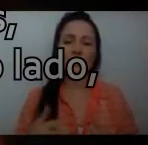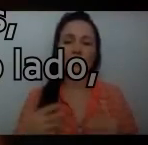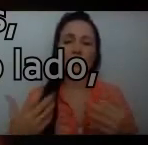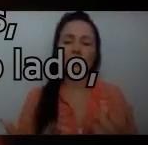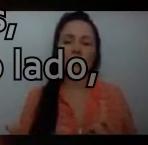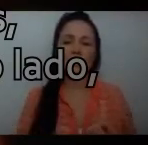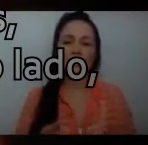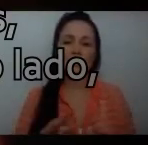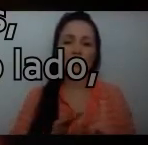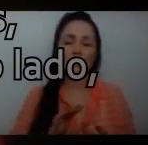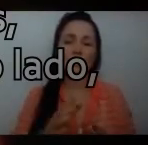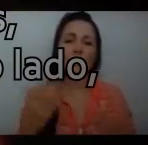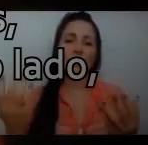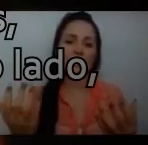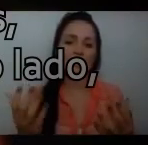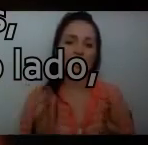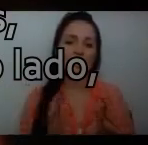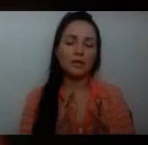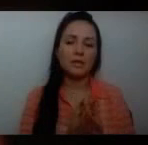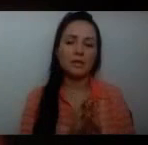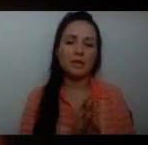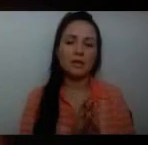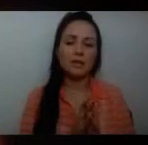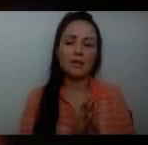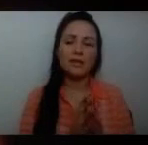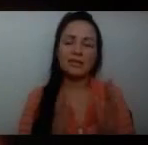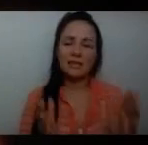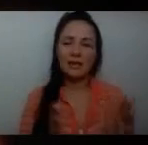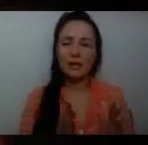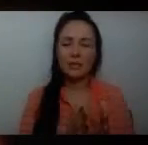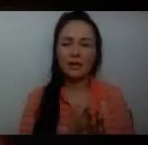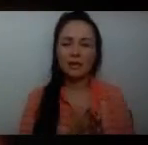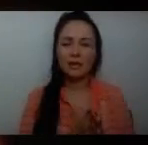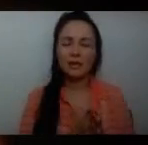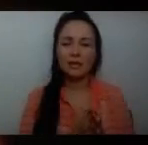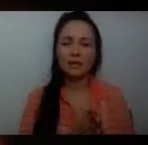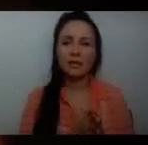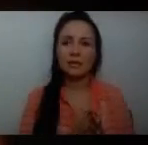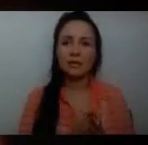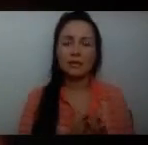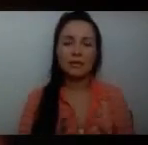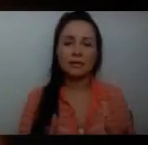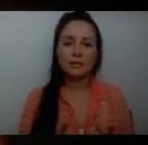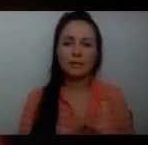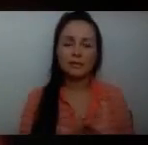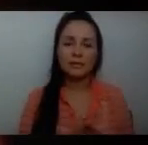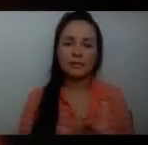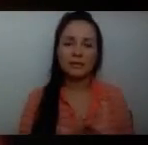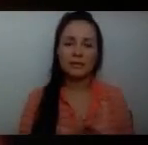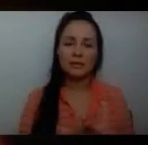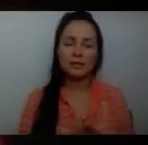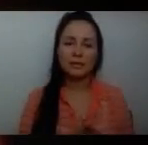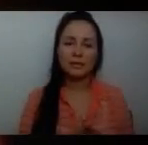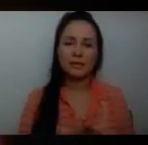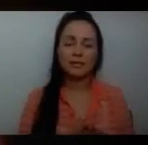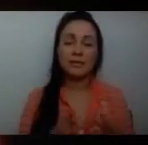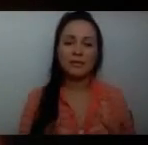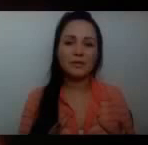com que ela viva essa máscara do outro lado, de ser extremamente, vamos dizer